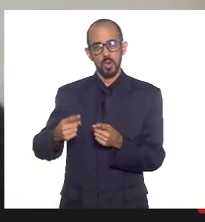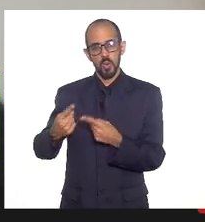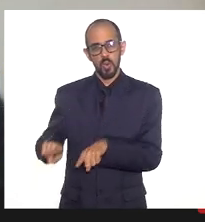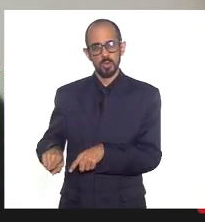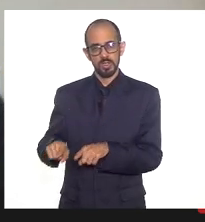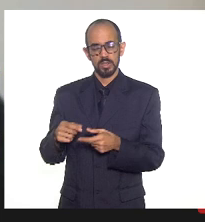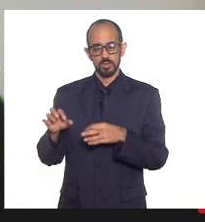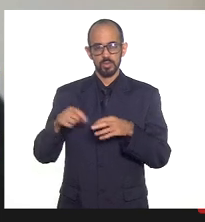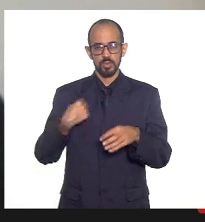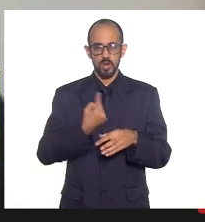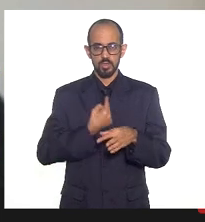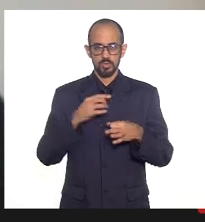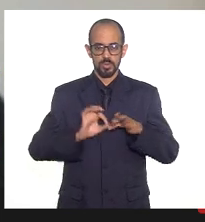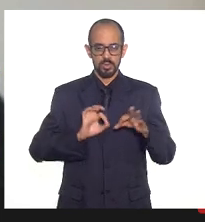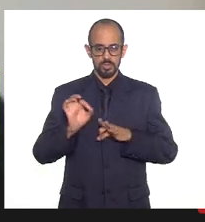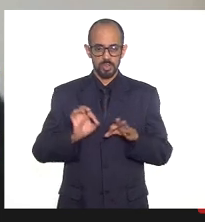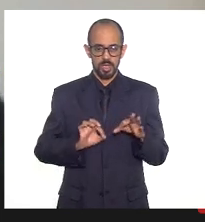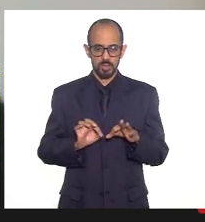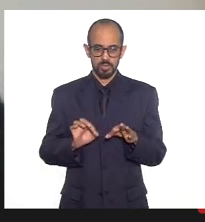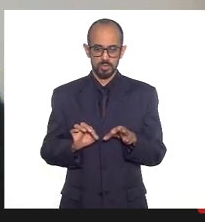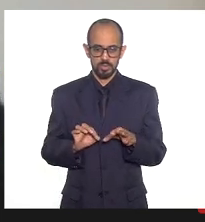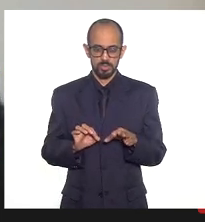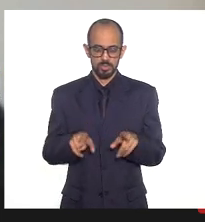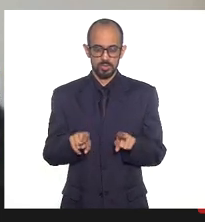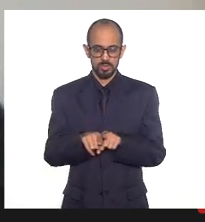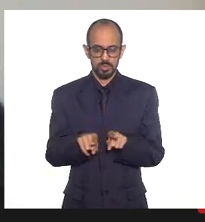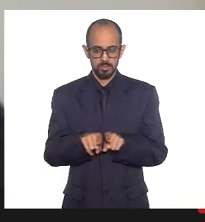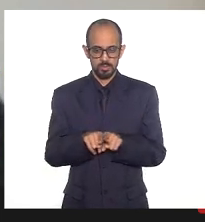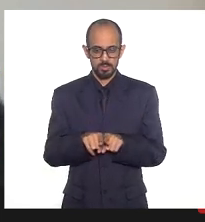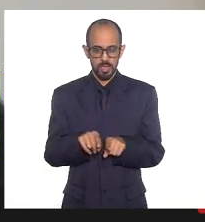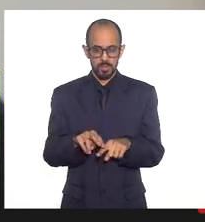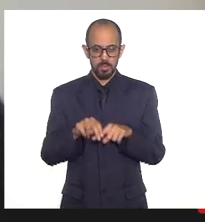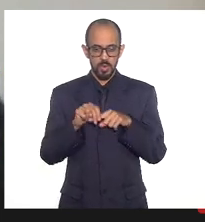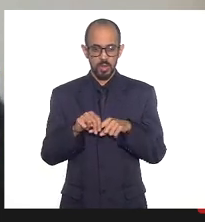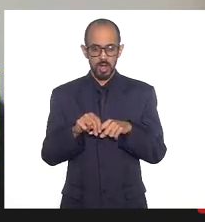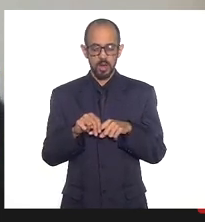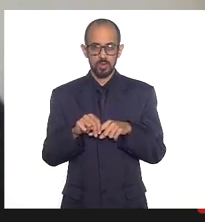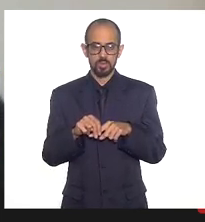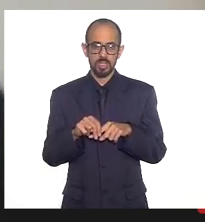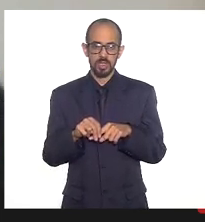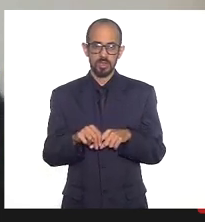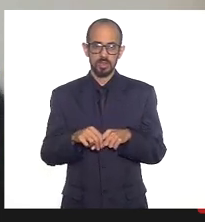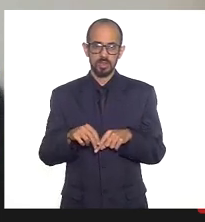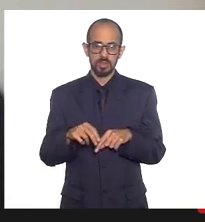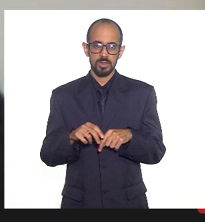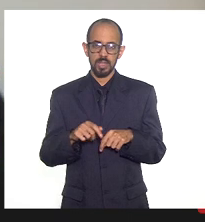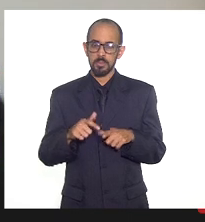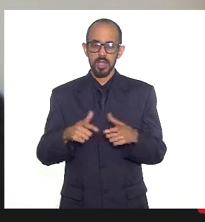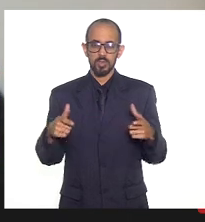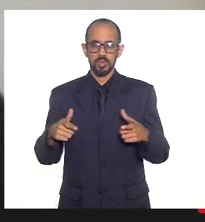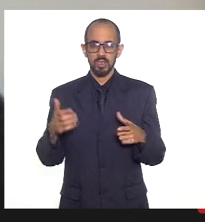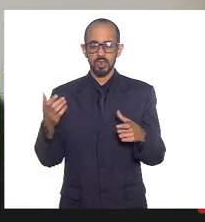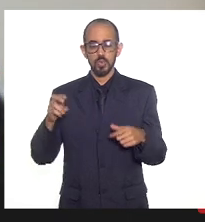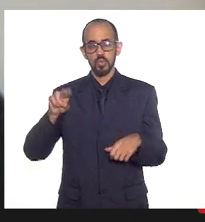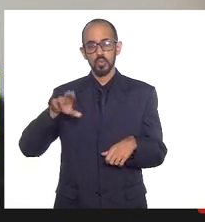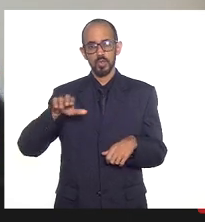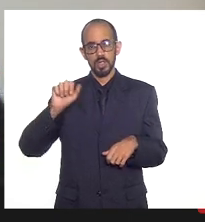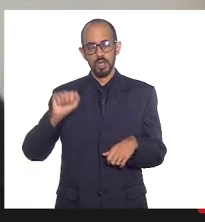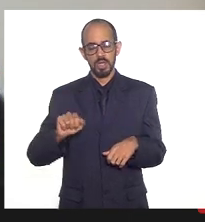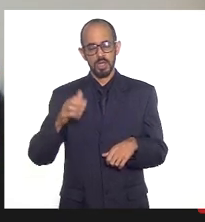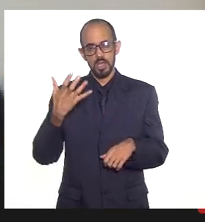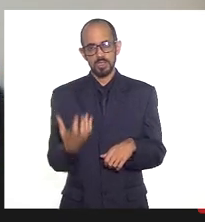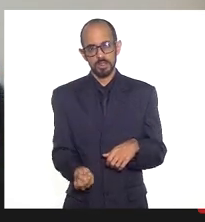realmente muito grande e muito por parte também da oposição, da grande mídia, né, que não aceitam, nunca aceitaram de fato